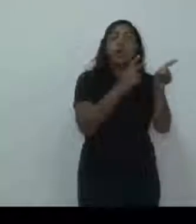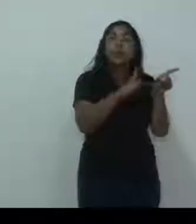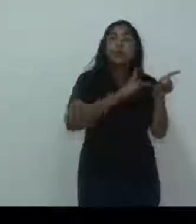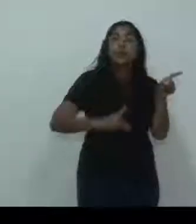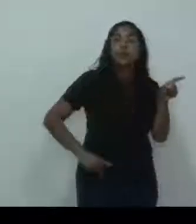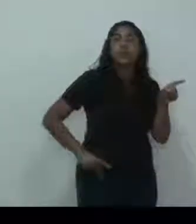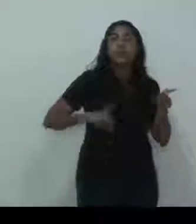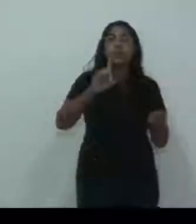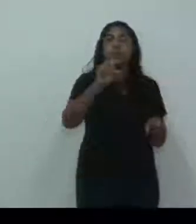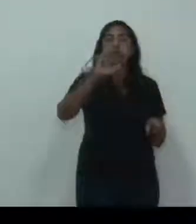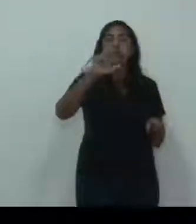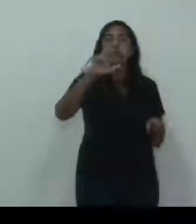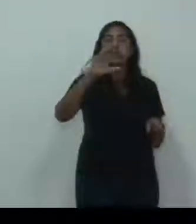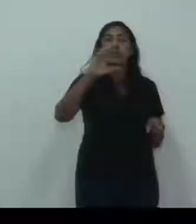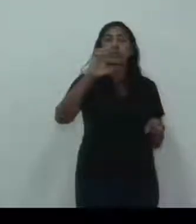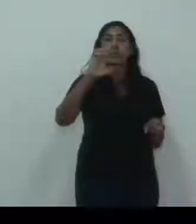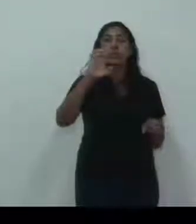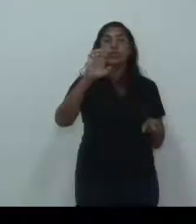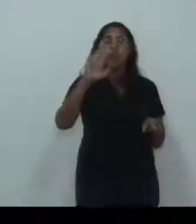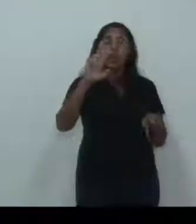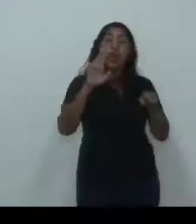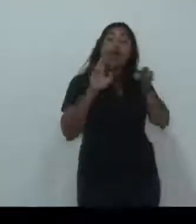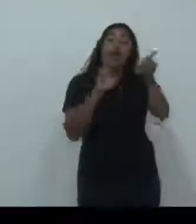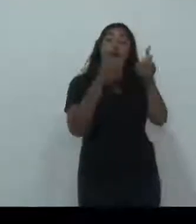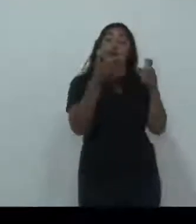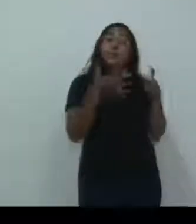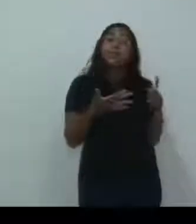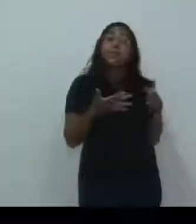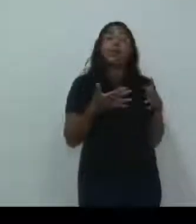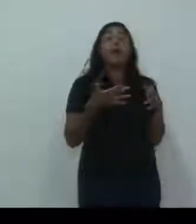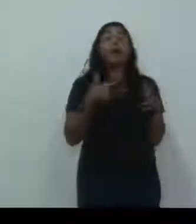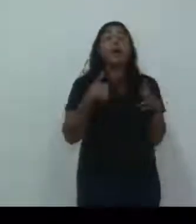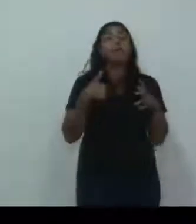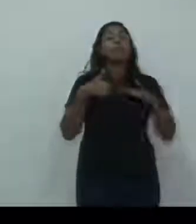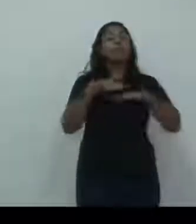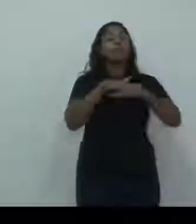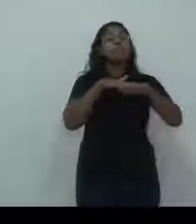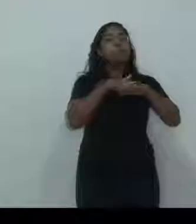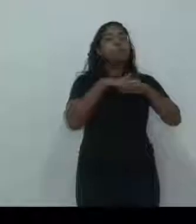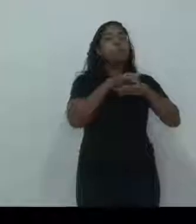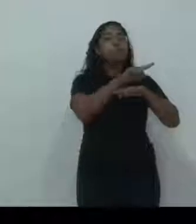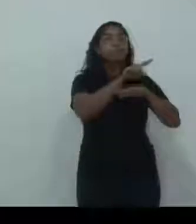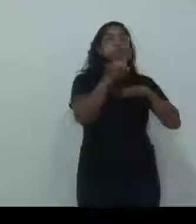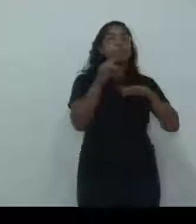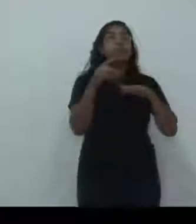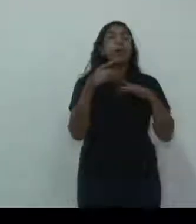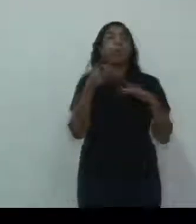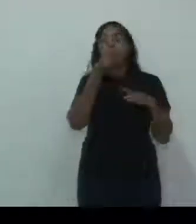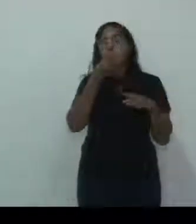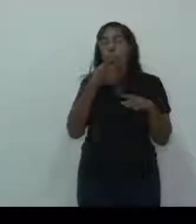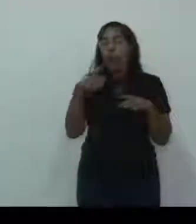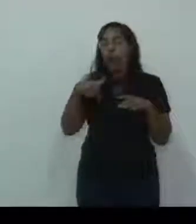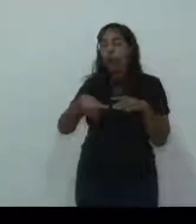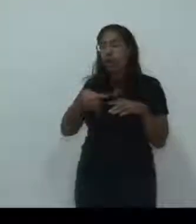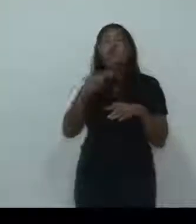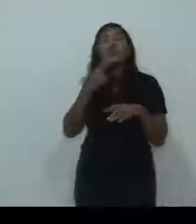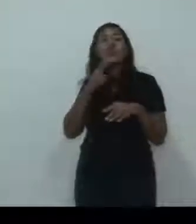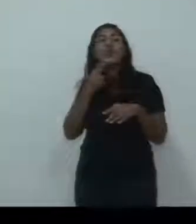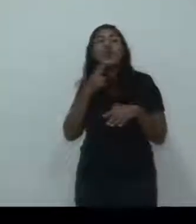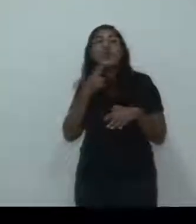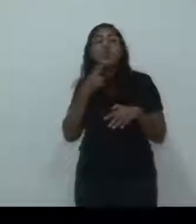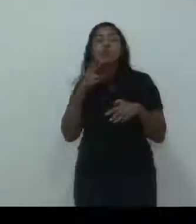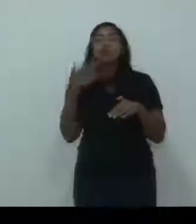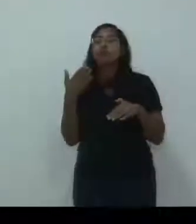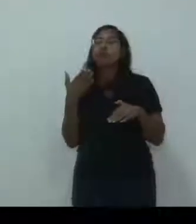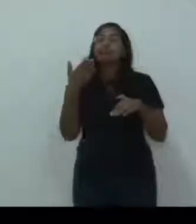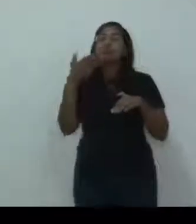uma riqueza, a troca de informações. Como é importante a gente sair do nosso mundo ali. E aí as